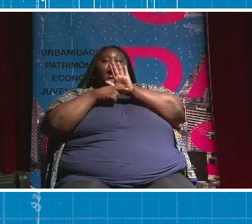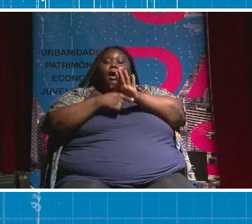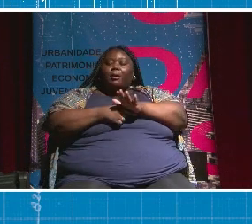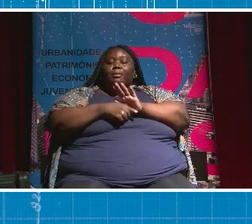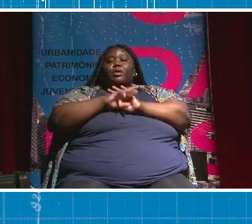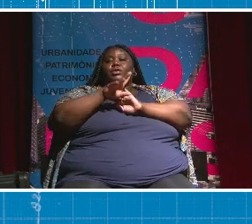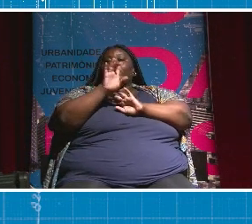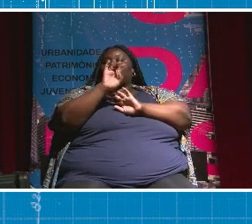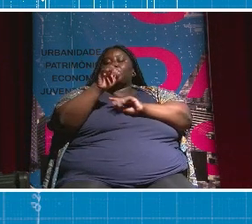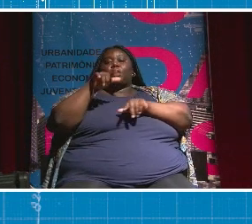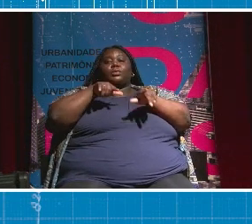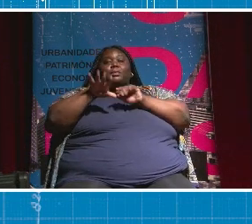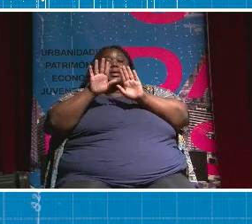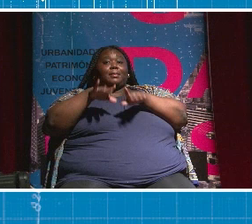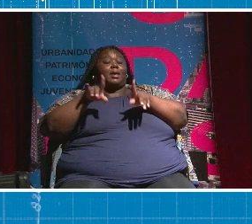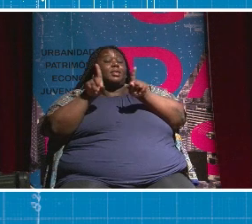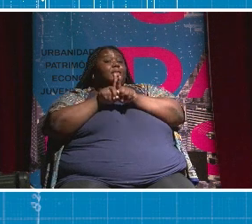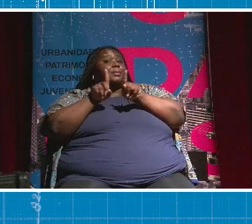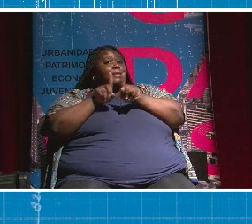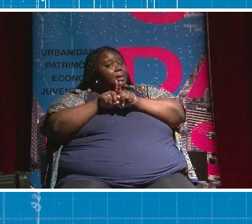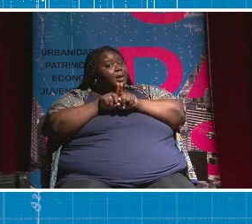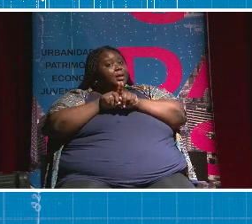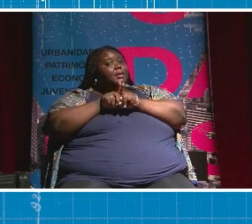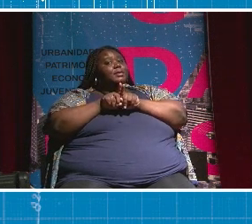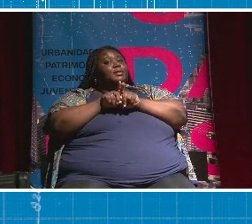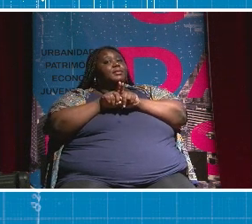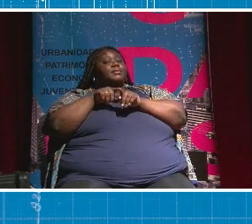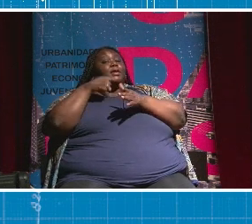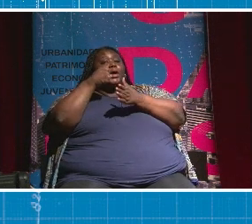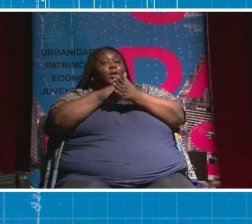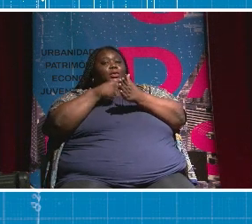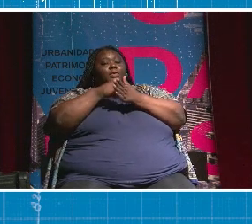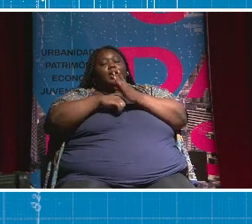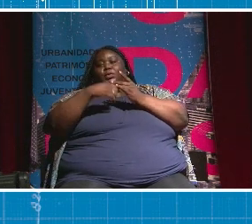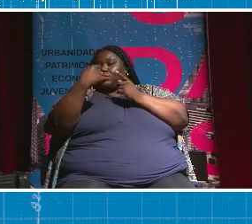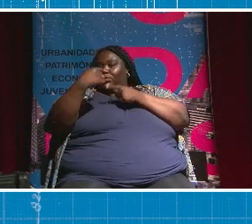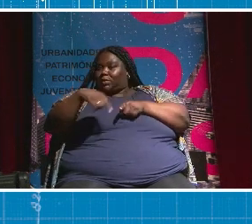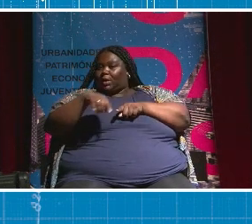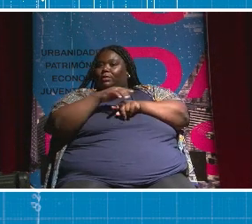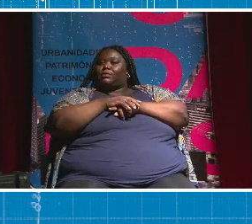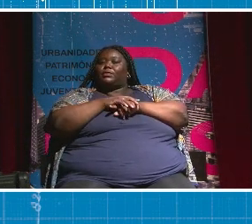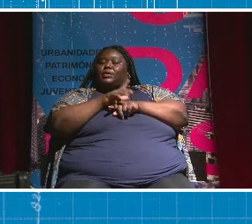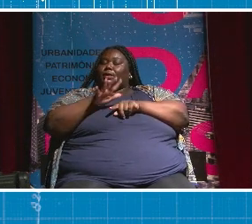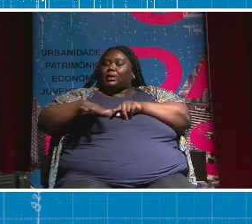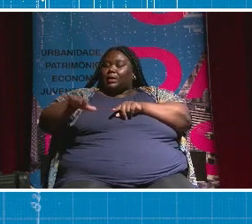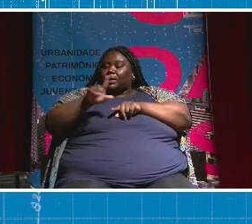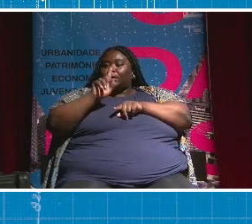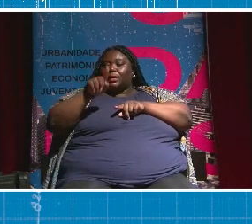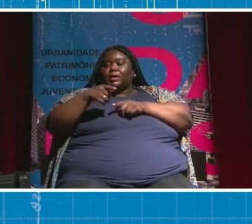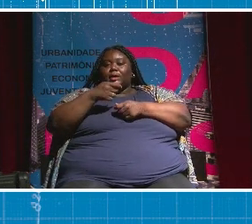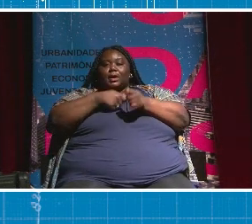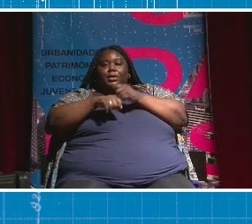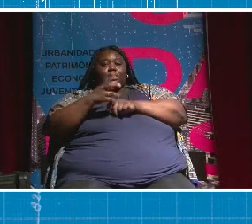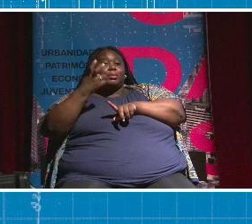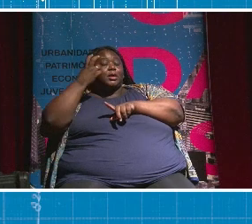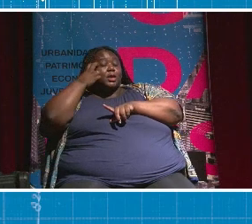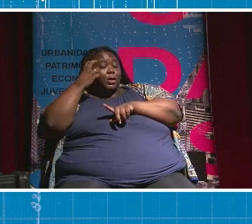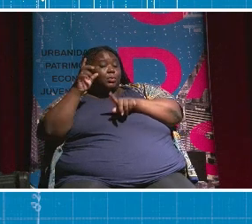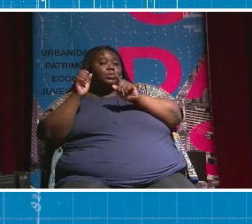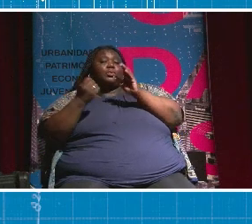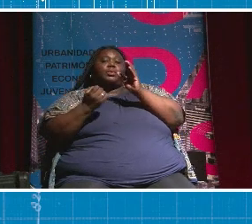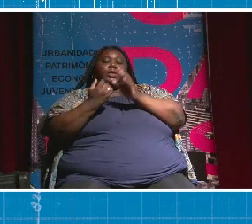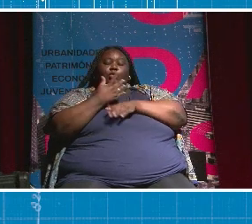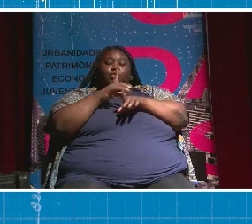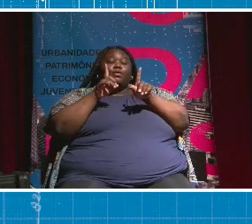esse trabalho, mas também o enfrentamento desses desafios, dentre eles essa economia da cultura e da economia